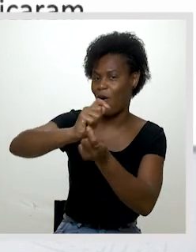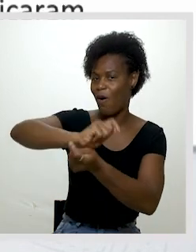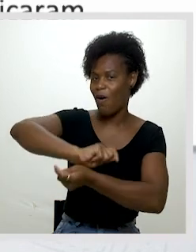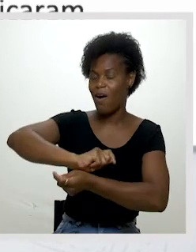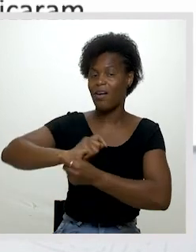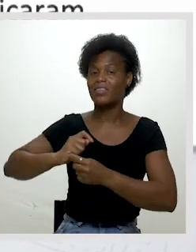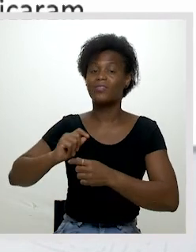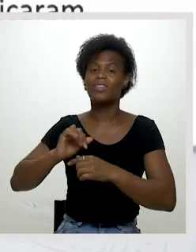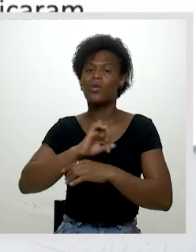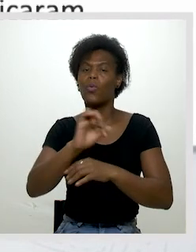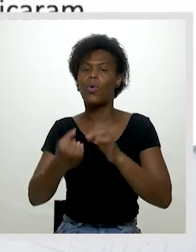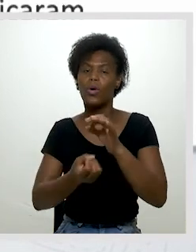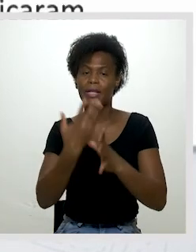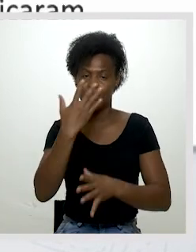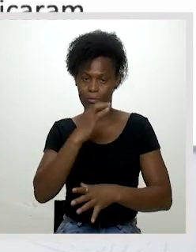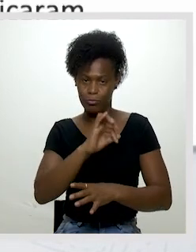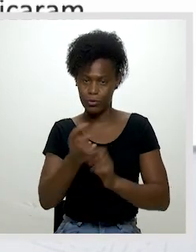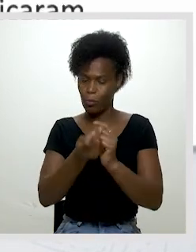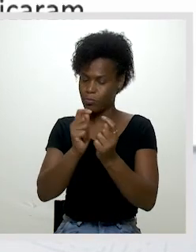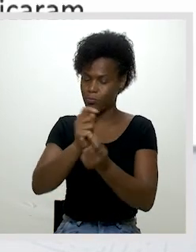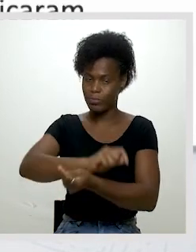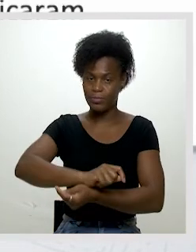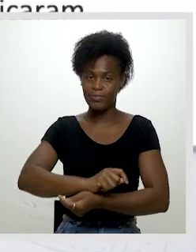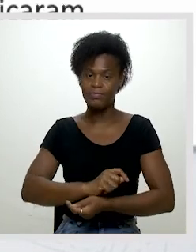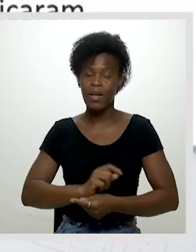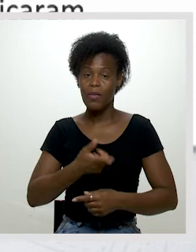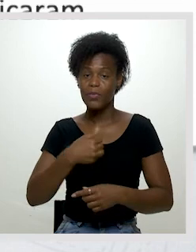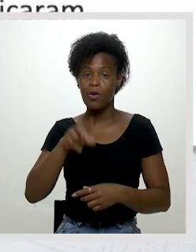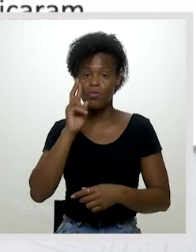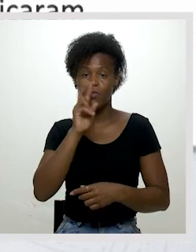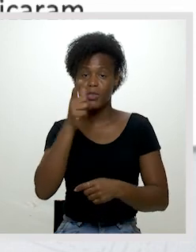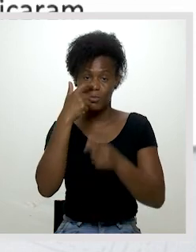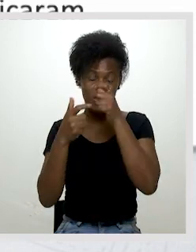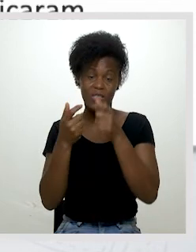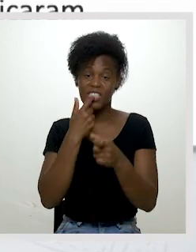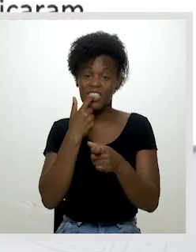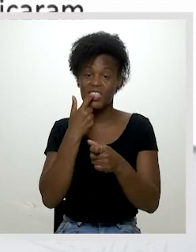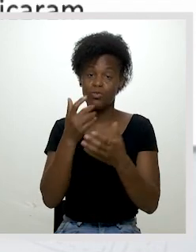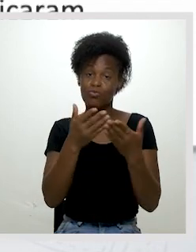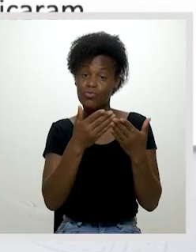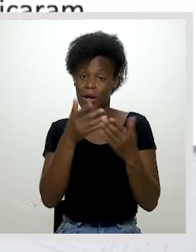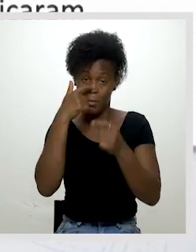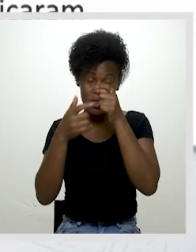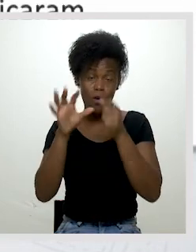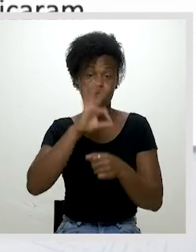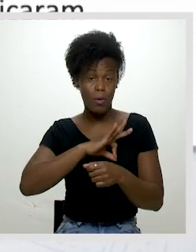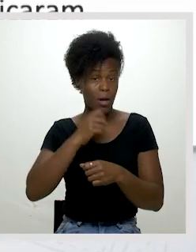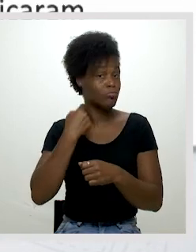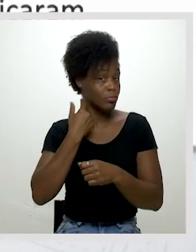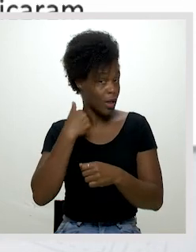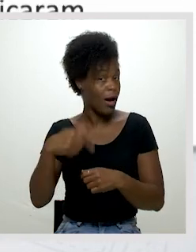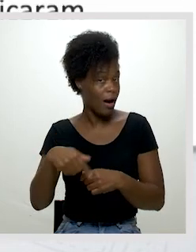ao longo dos tempos, desde a sua origem. Nós vimos que o geólogo é um profissional, uma